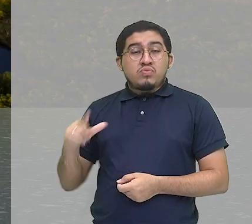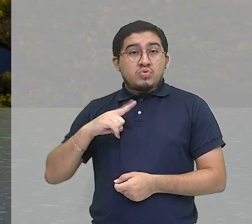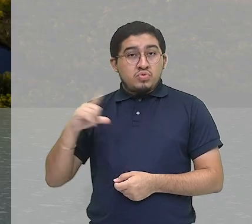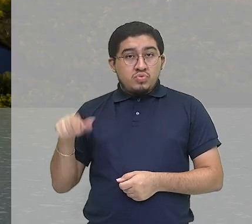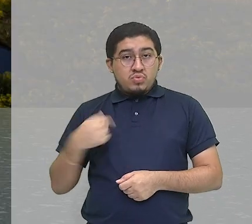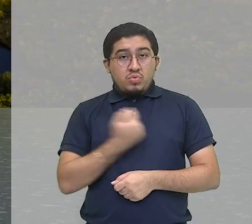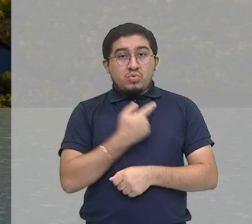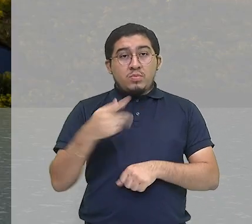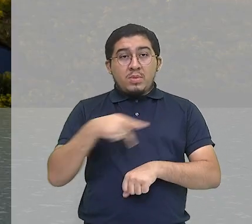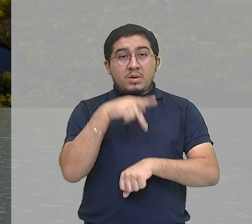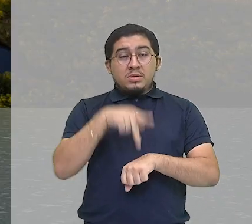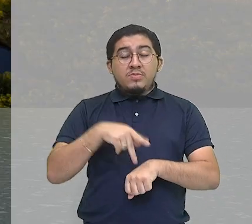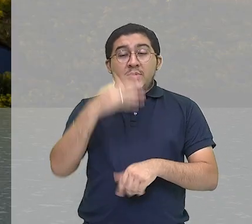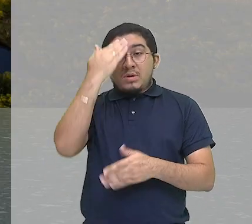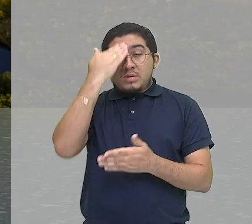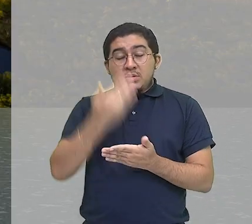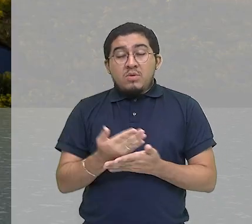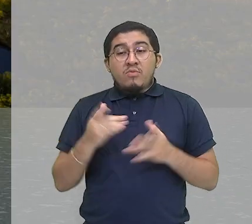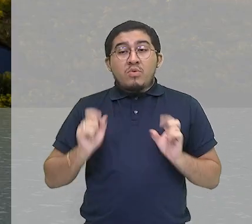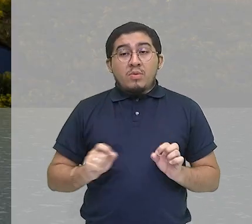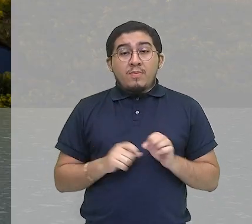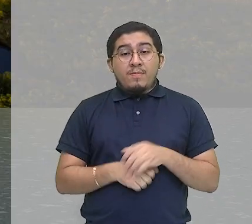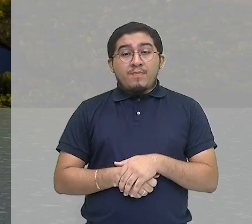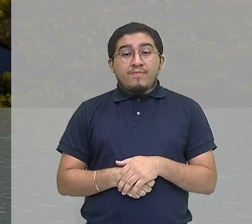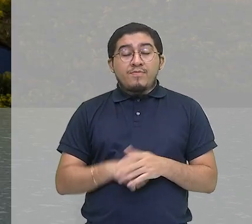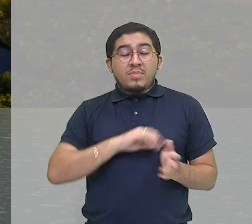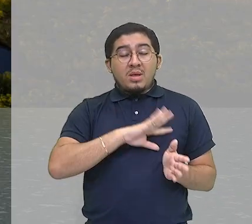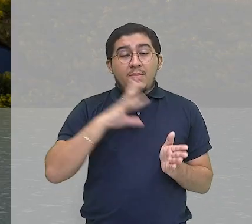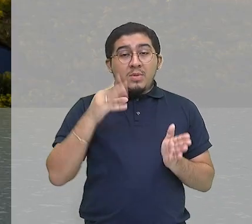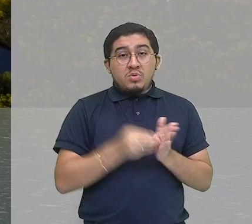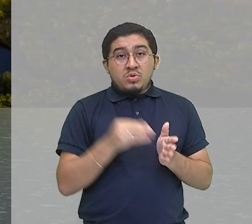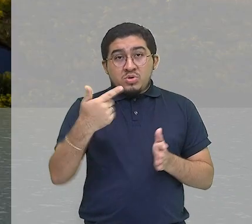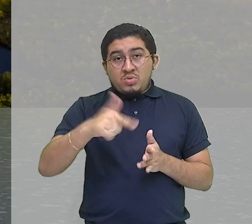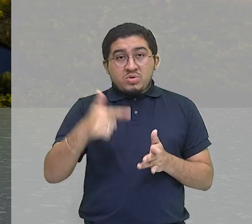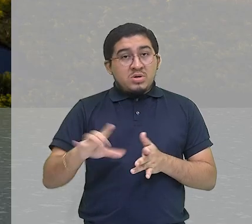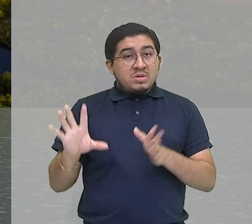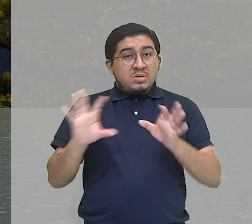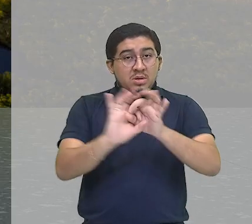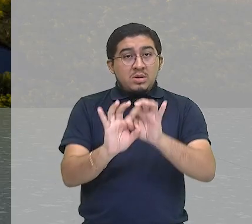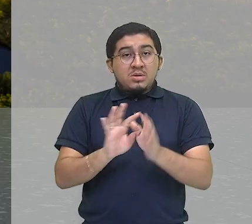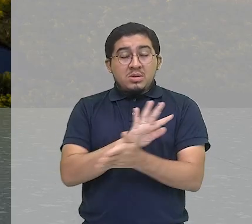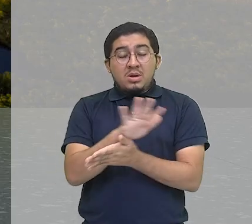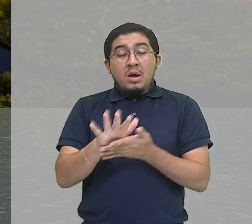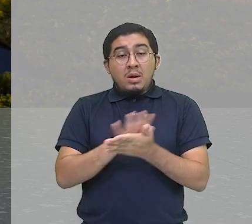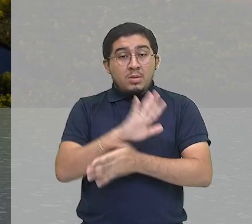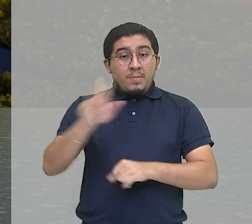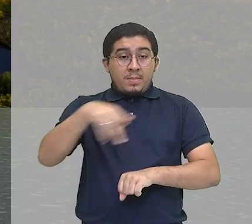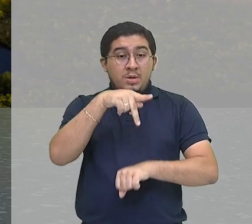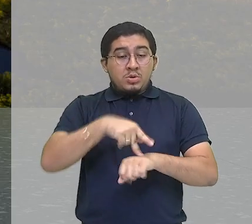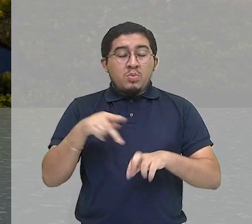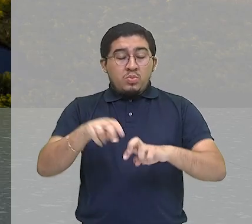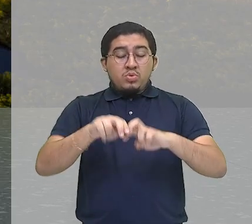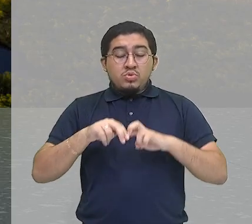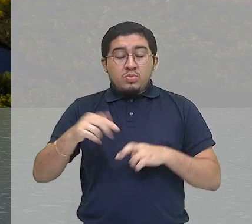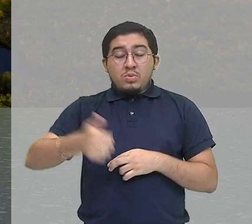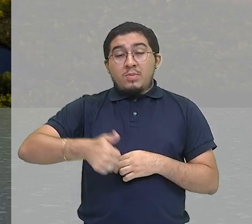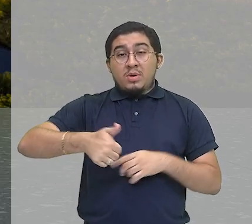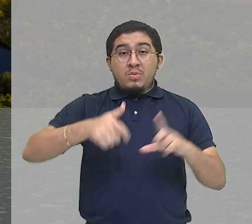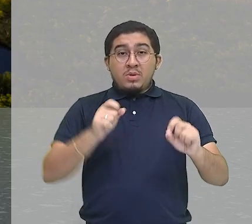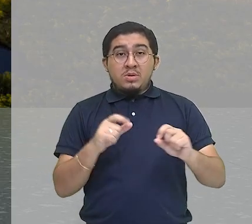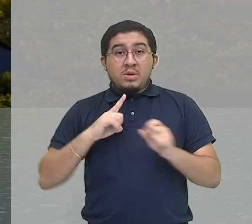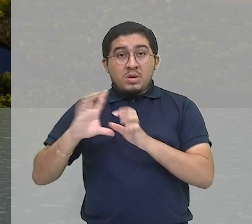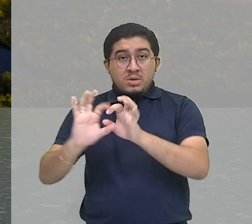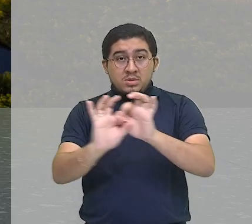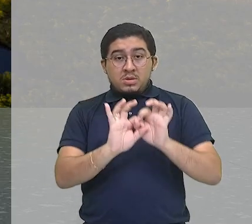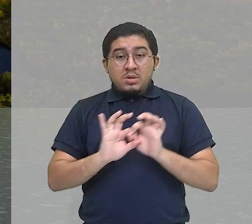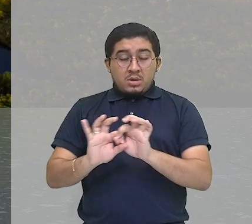nosso país, eles acreditavam que a Amazônia não estava integrada ao nosso país. Por isso, o primeiro passo era integrar